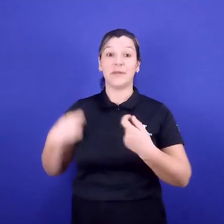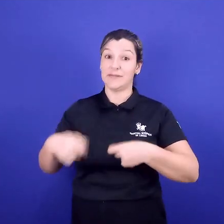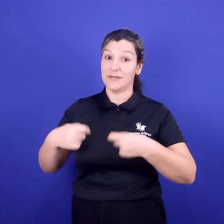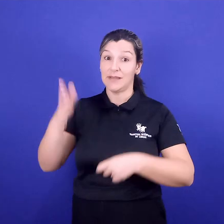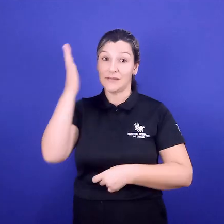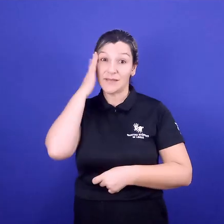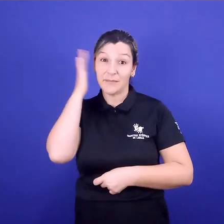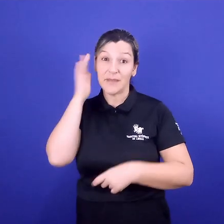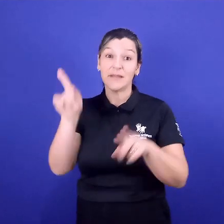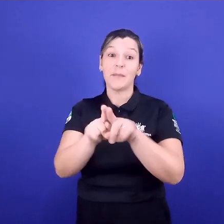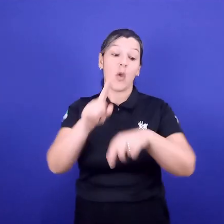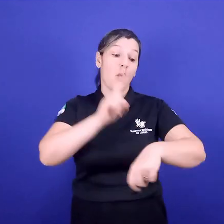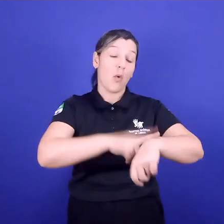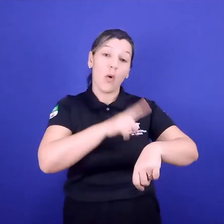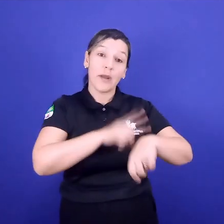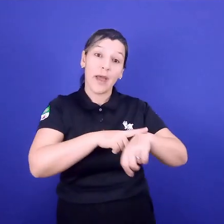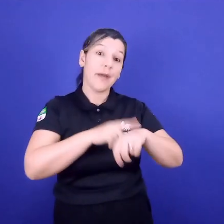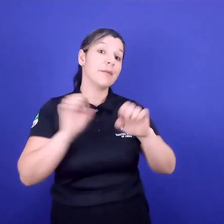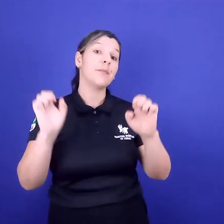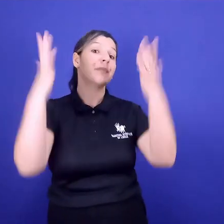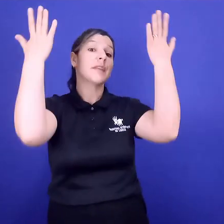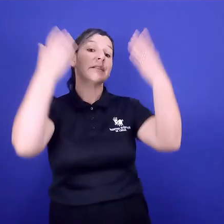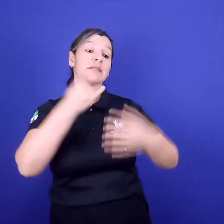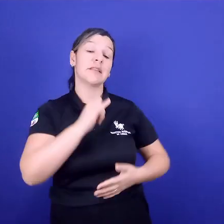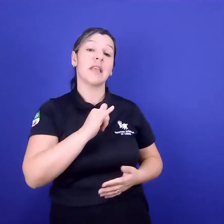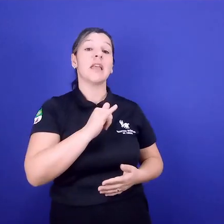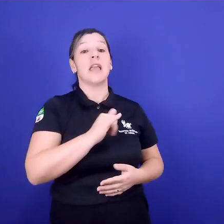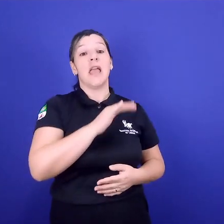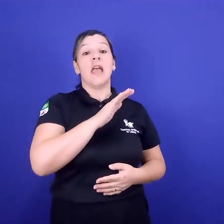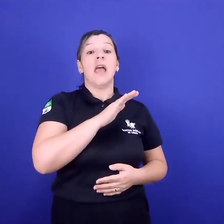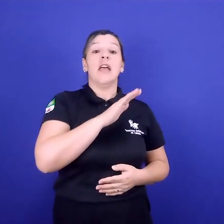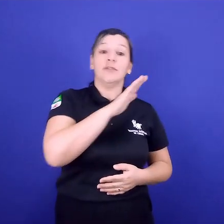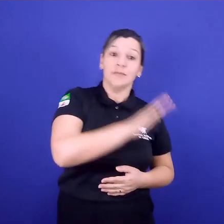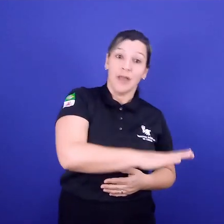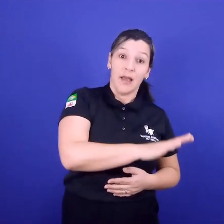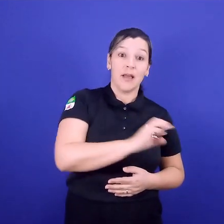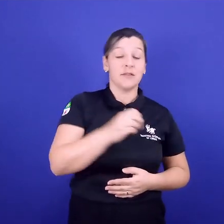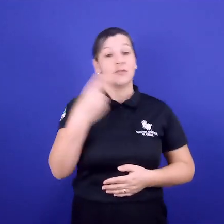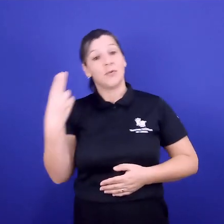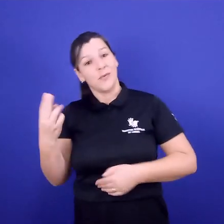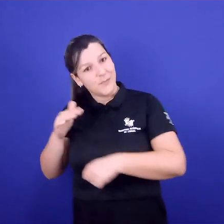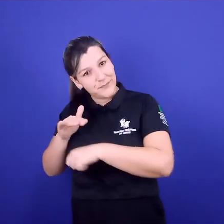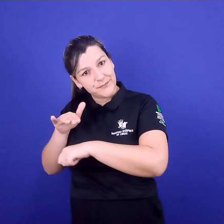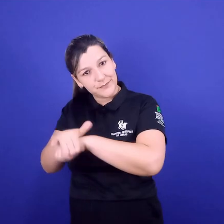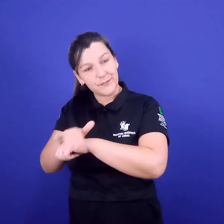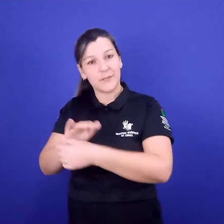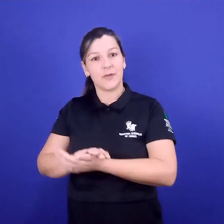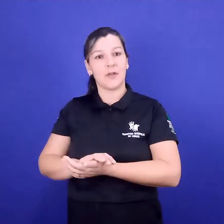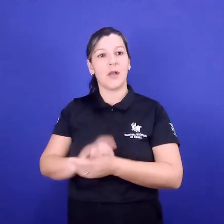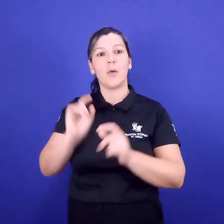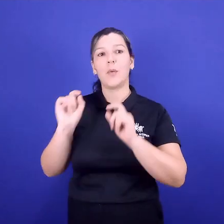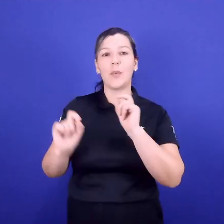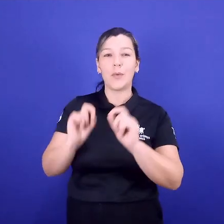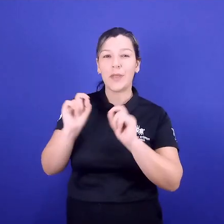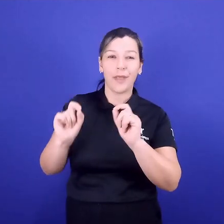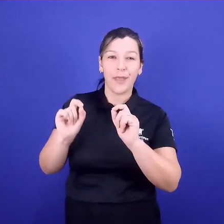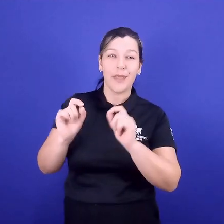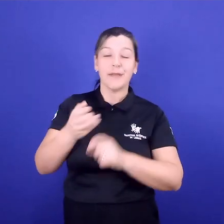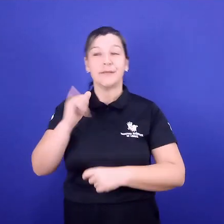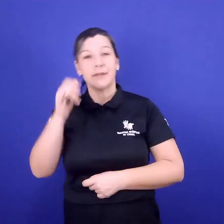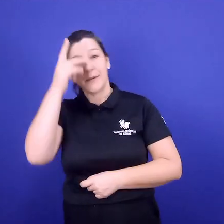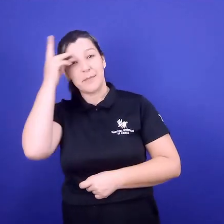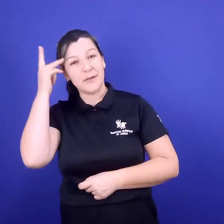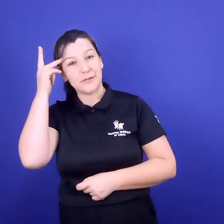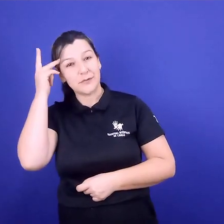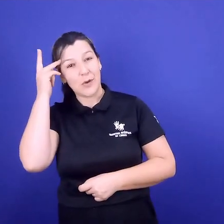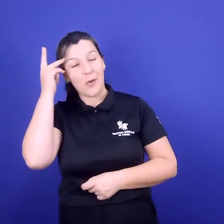Obviamente, o horário do evento, se é um evento diurno, se é um evento noturno, o que você vai servir também, normalmente, as